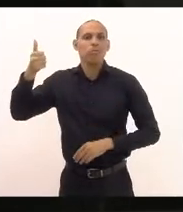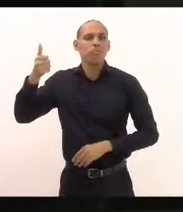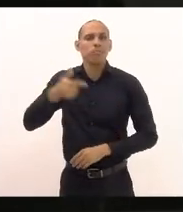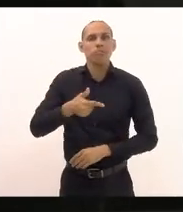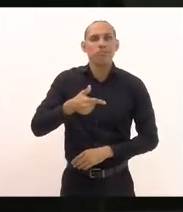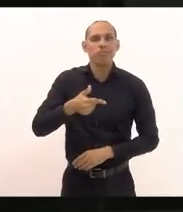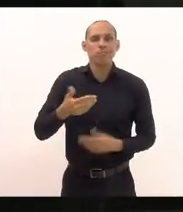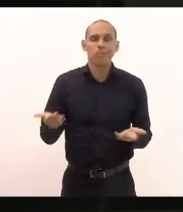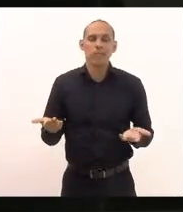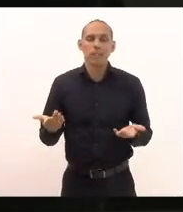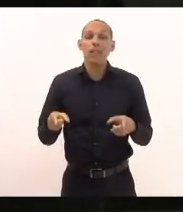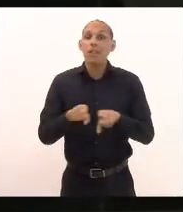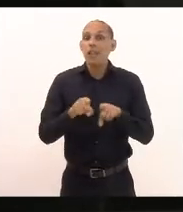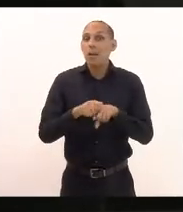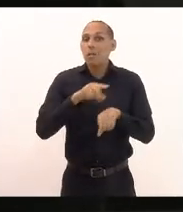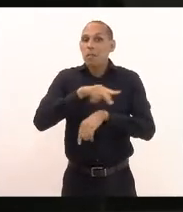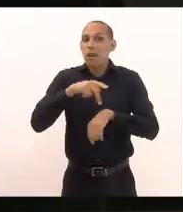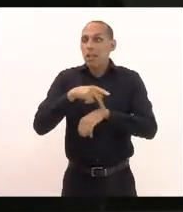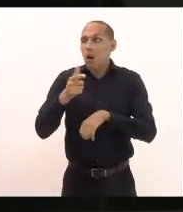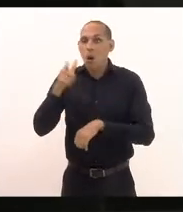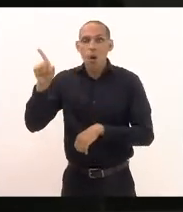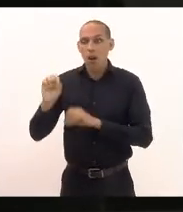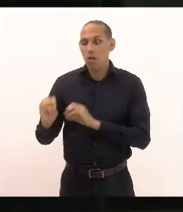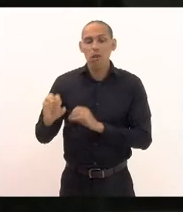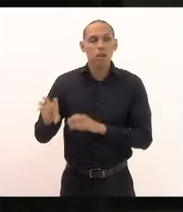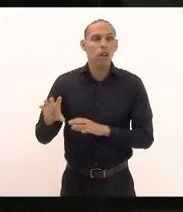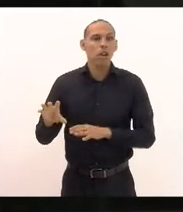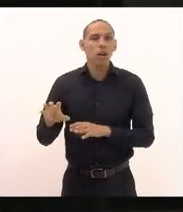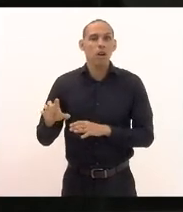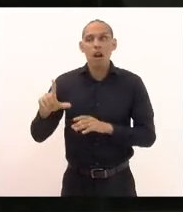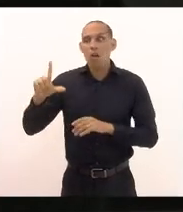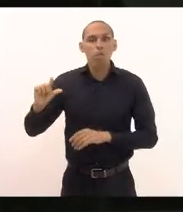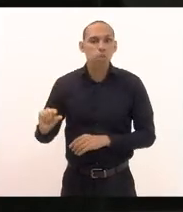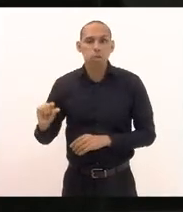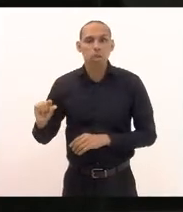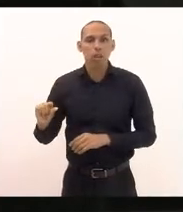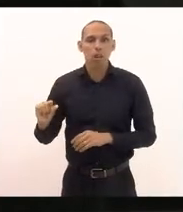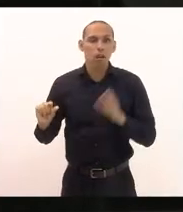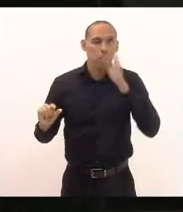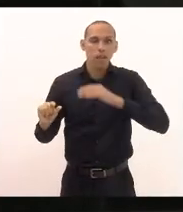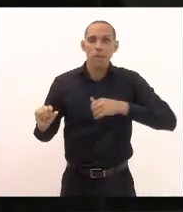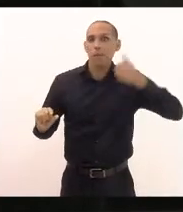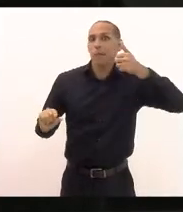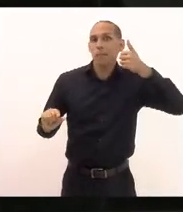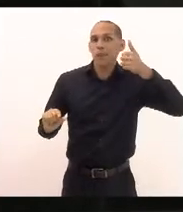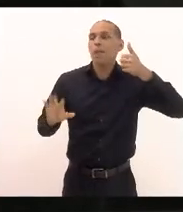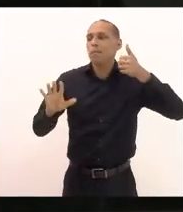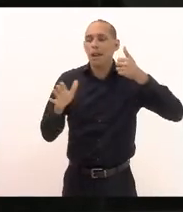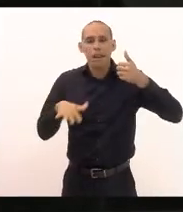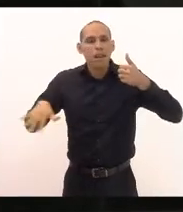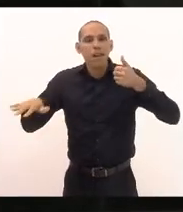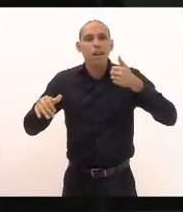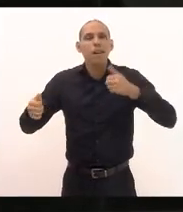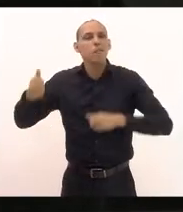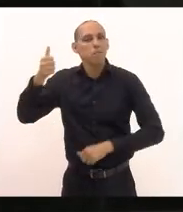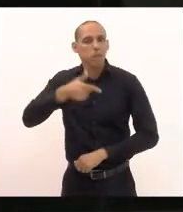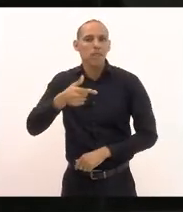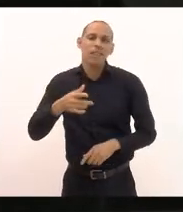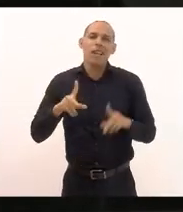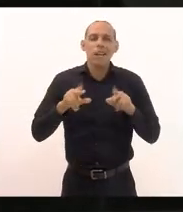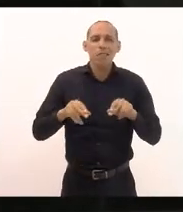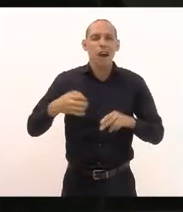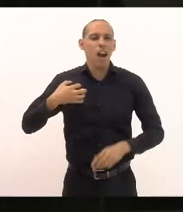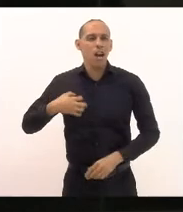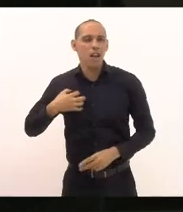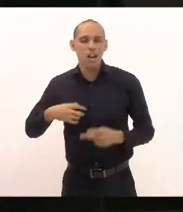para países com índices educacionais mais baixos, como os identificados na Argentina, no